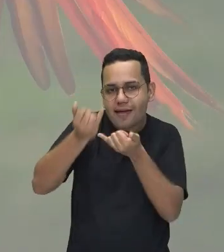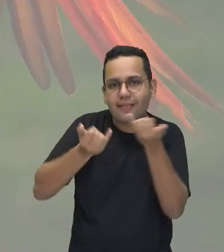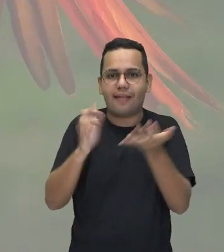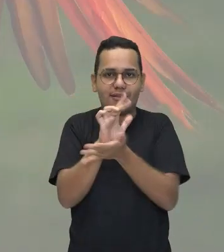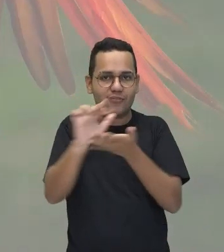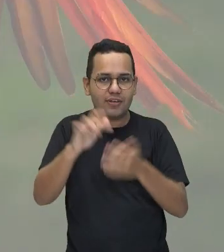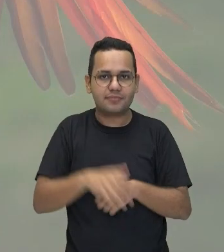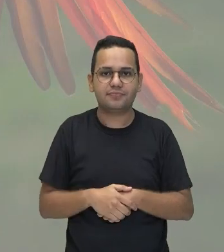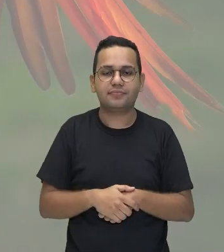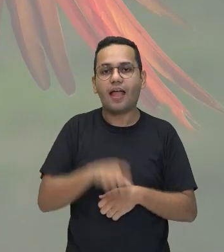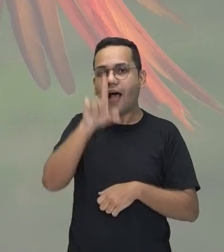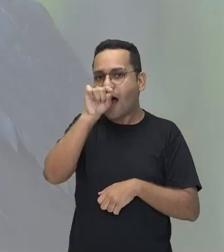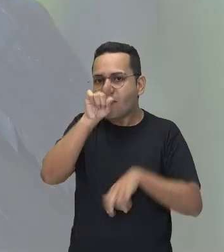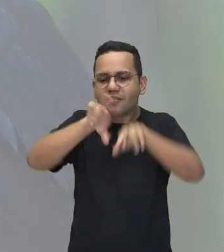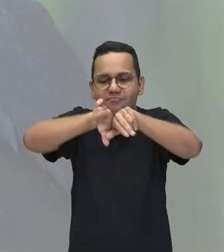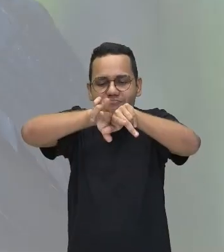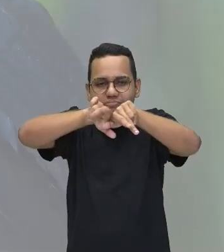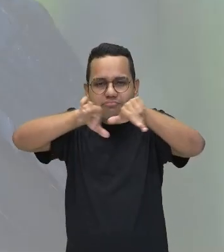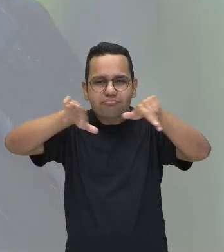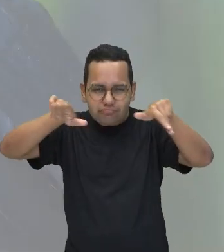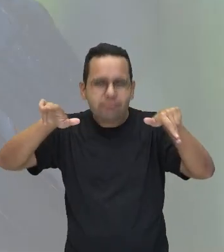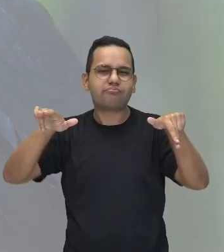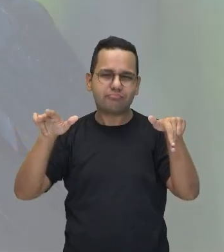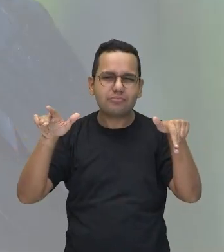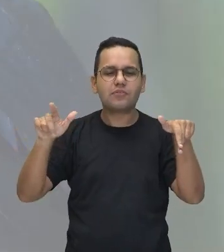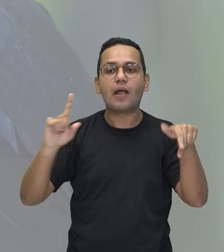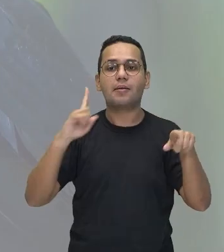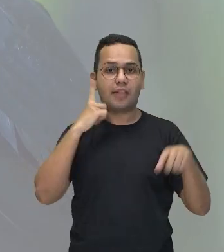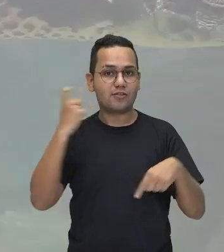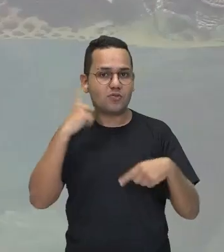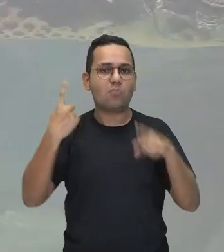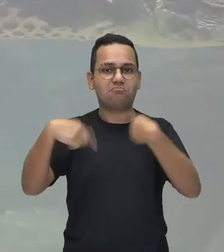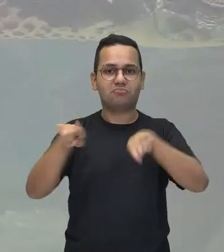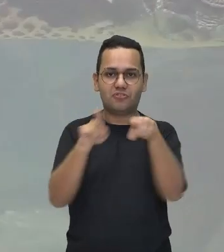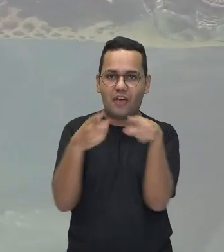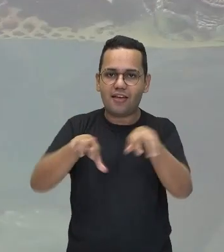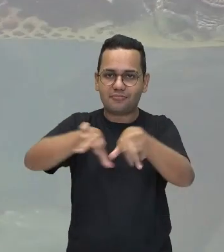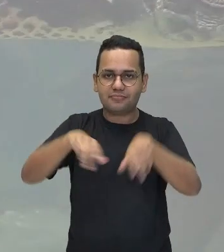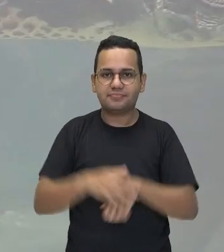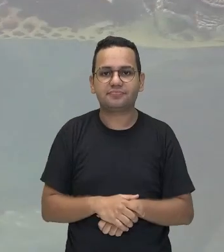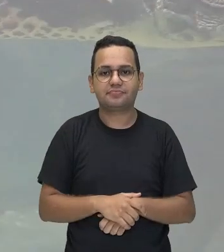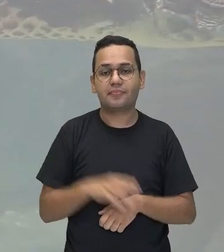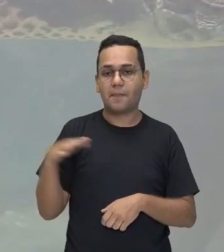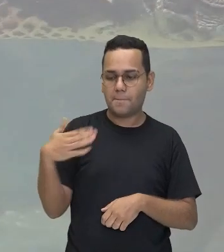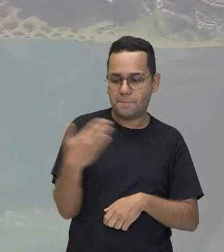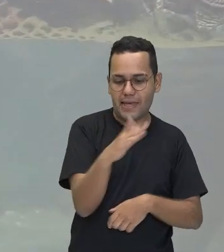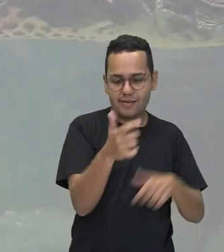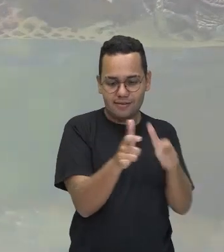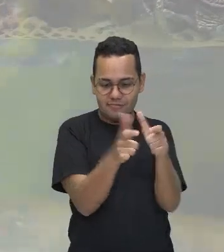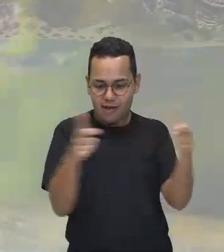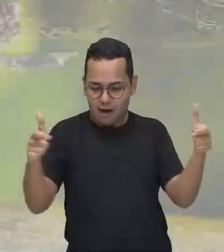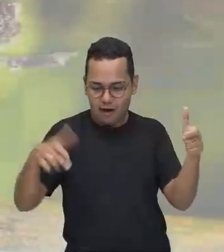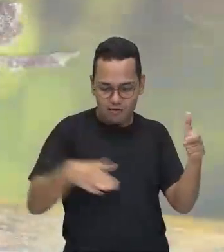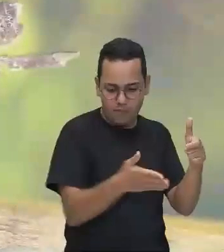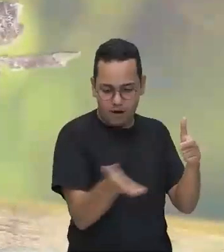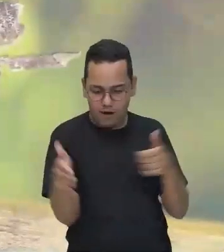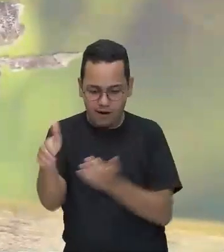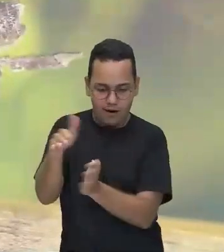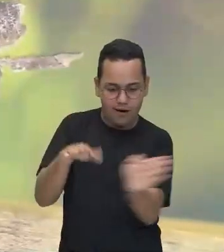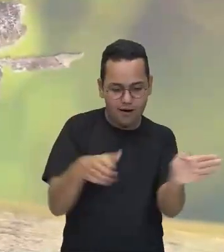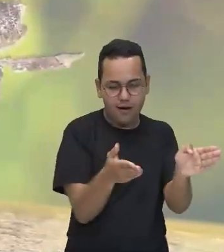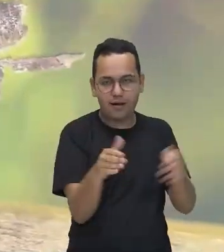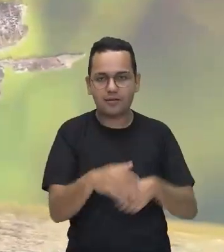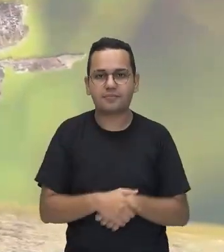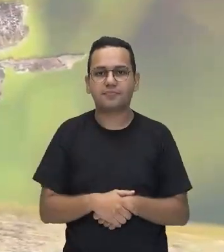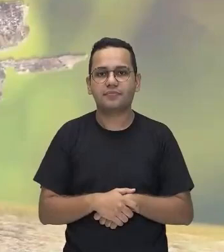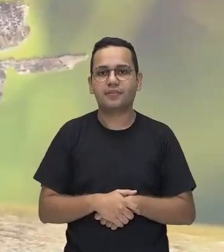aves multicoloridas entoam melodias vibrantes. Peixes nadam em rios caudalosos, e insetos, em